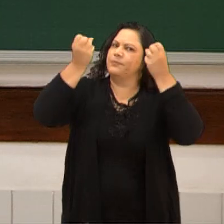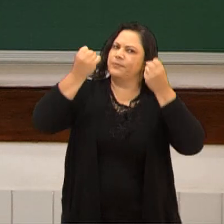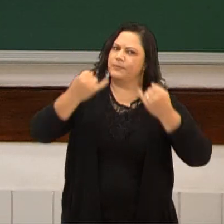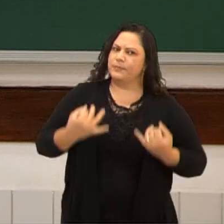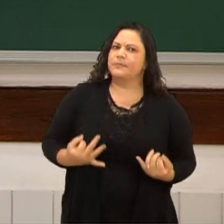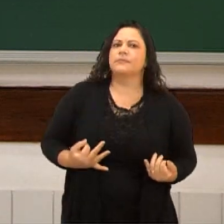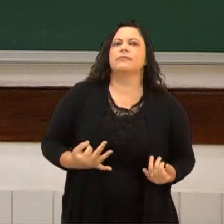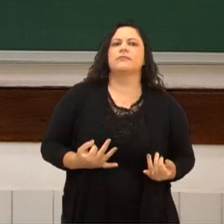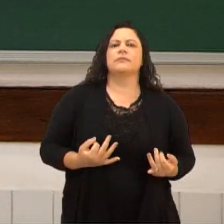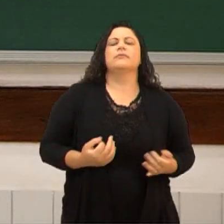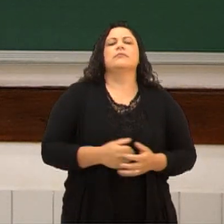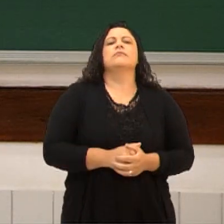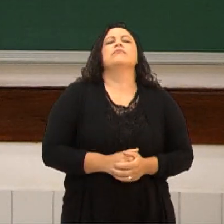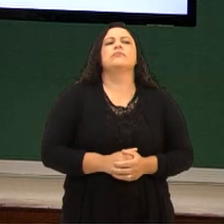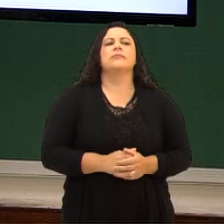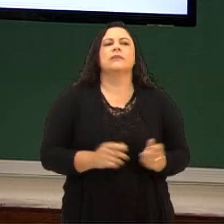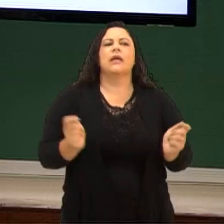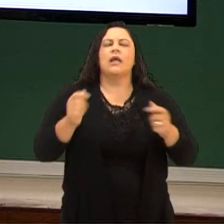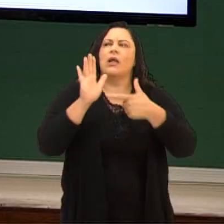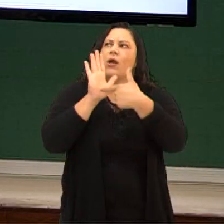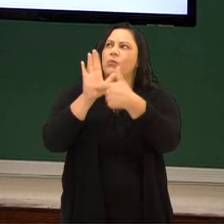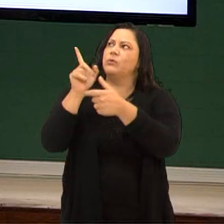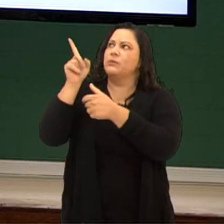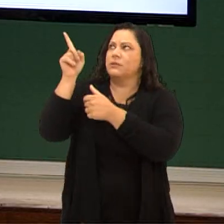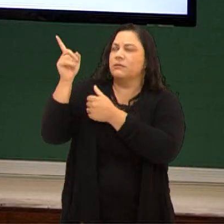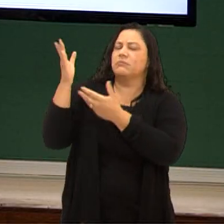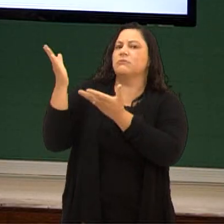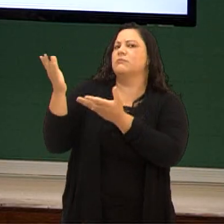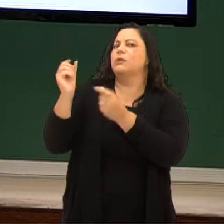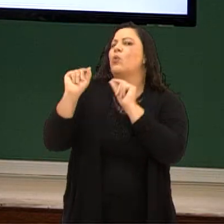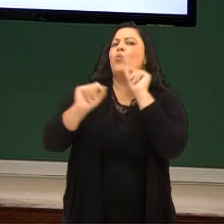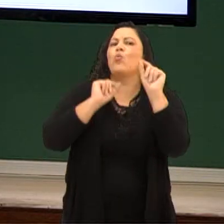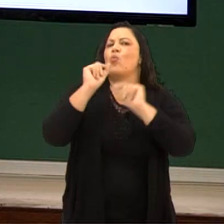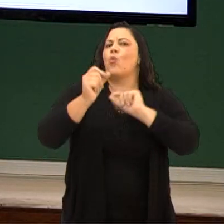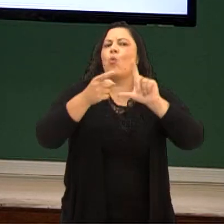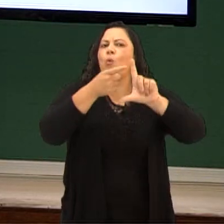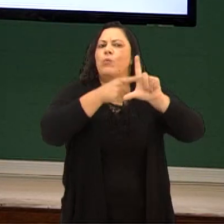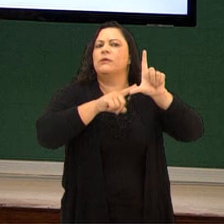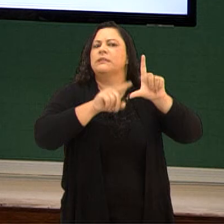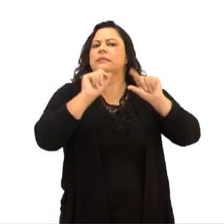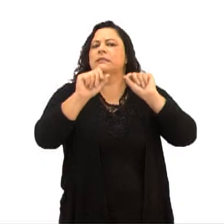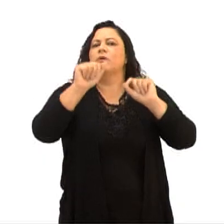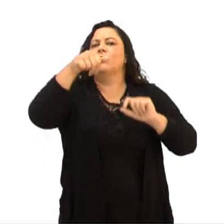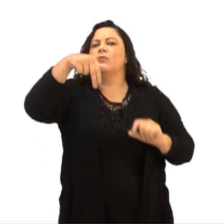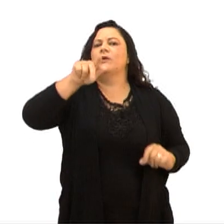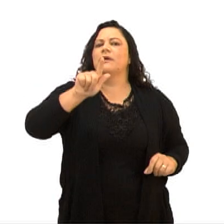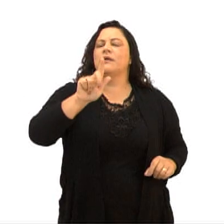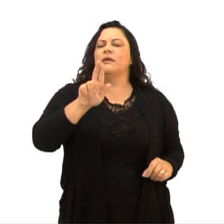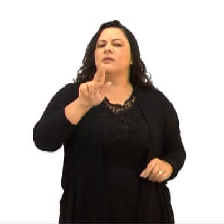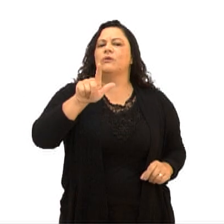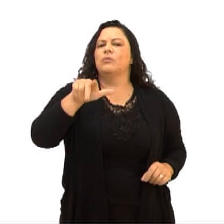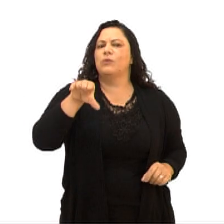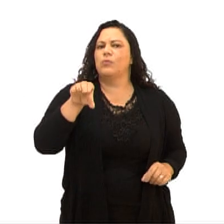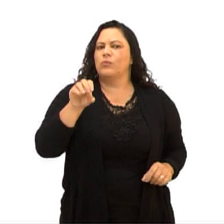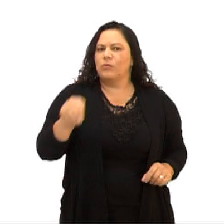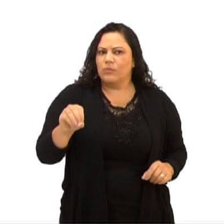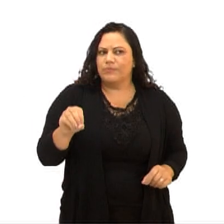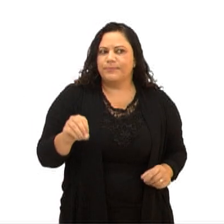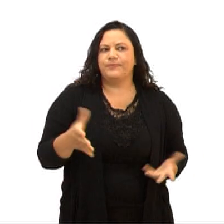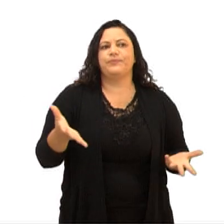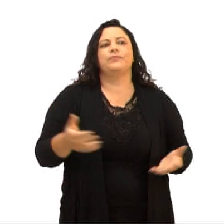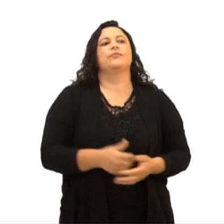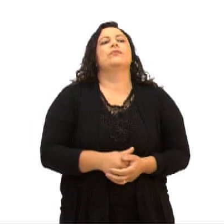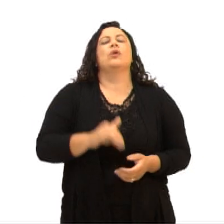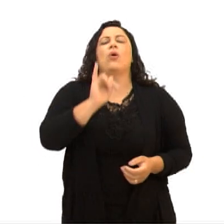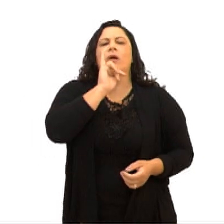classificação. Então, aqui a professora trouxe na tela para vocês como que são esses ângulos. Então, percebam que aqui, ó, nesse outro exemplo, desse relógio,